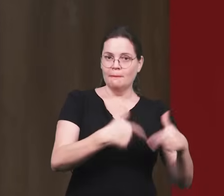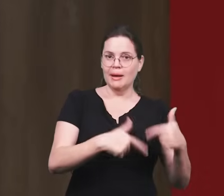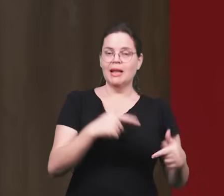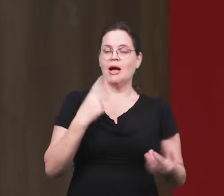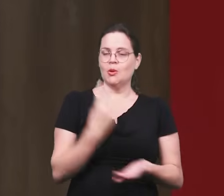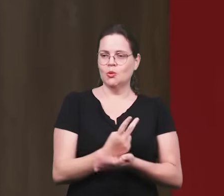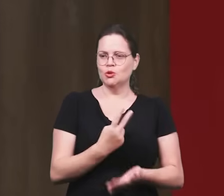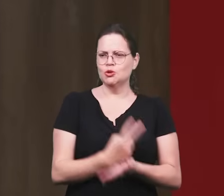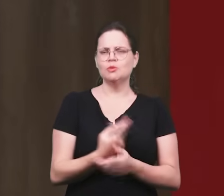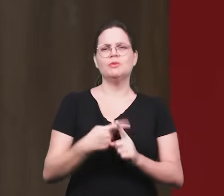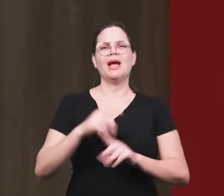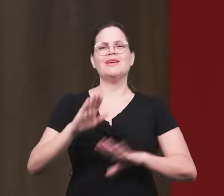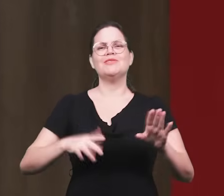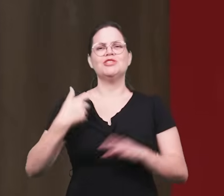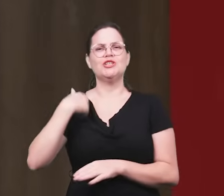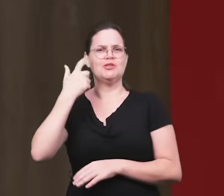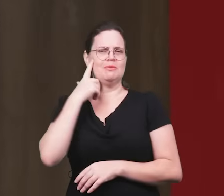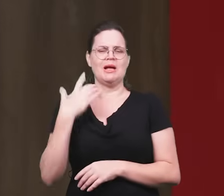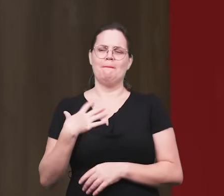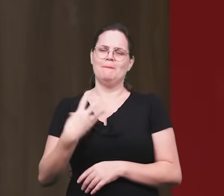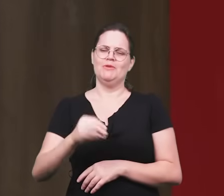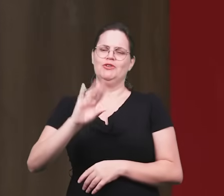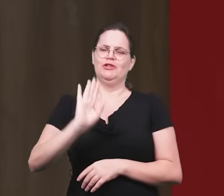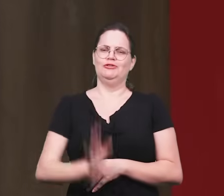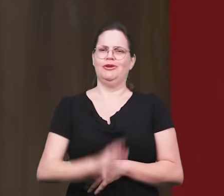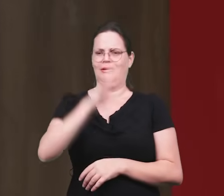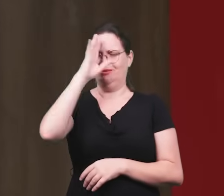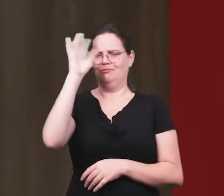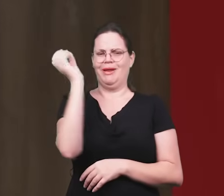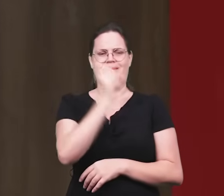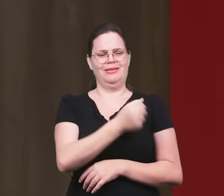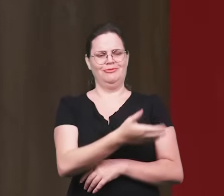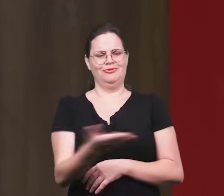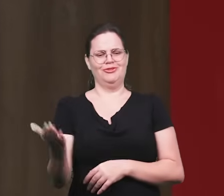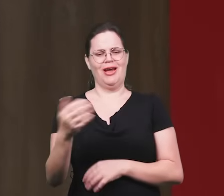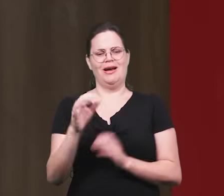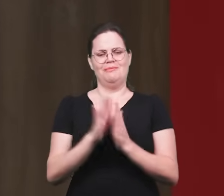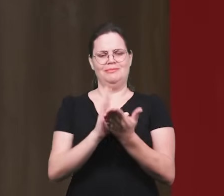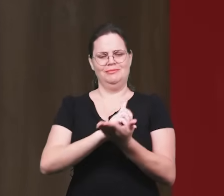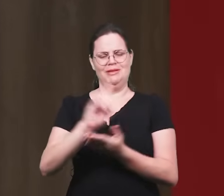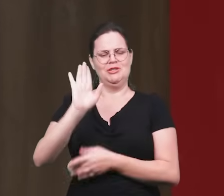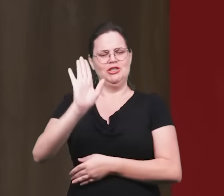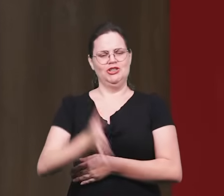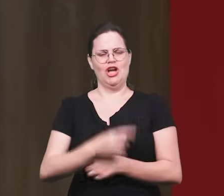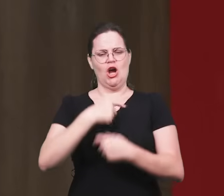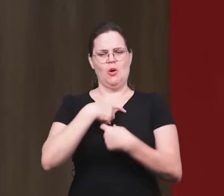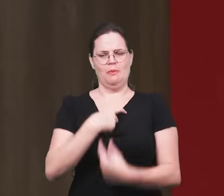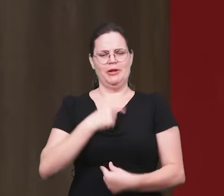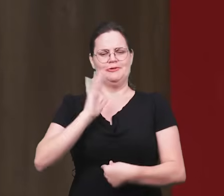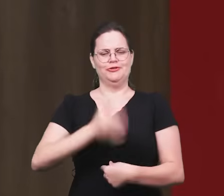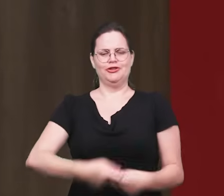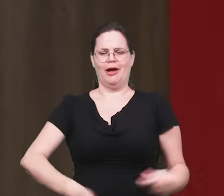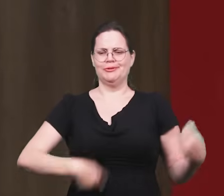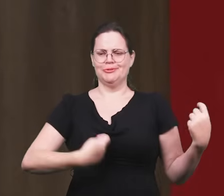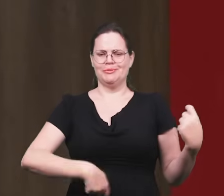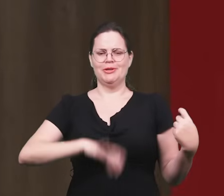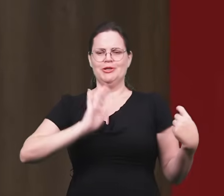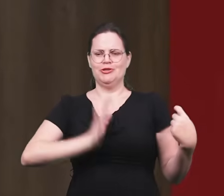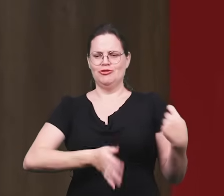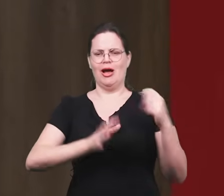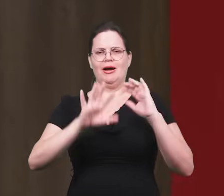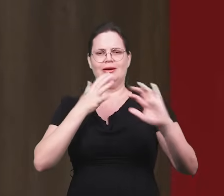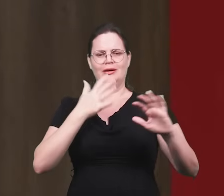aprendendo um instrumento musical, ou já foi chamado, né, para tocar um instrumento na obra de Deus, foi levantado obreiro, mas o trabalho dela não cessou,